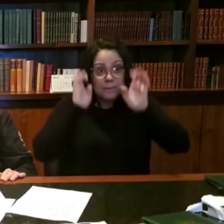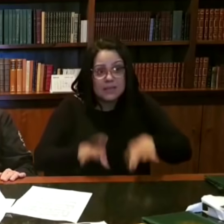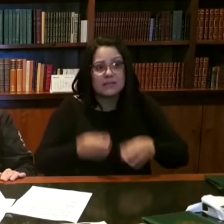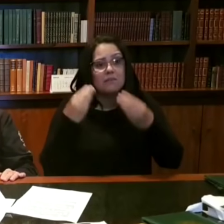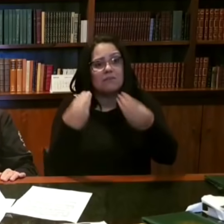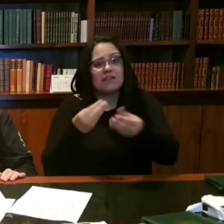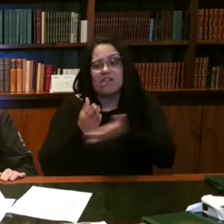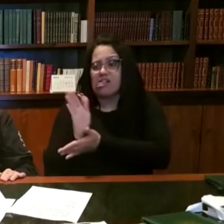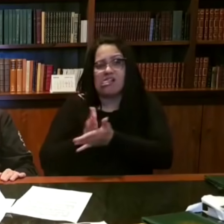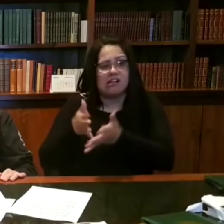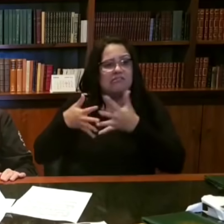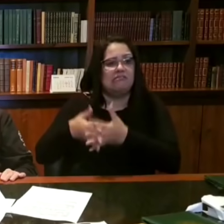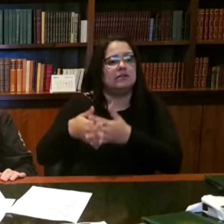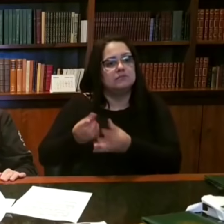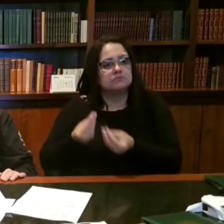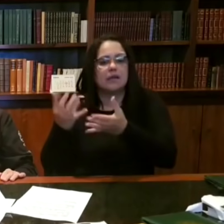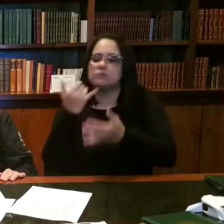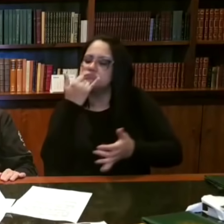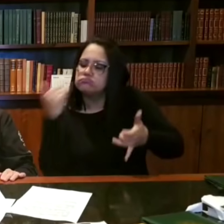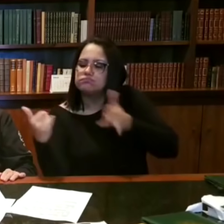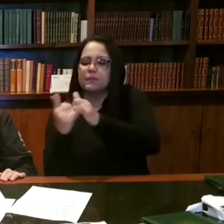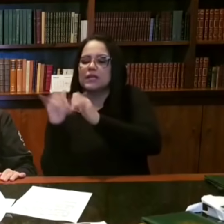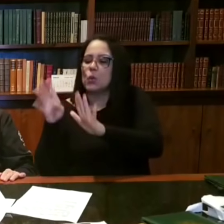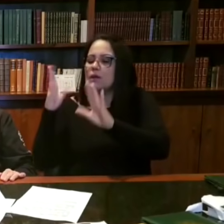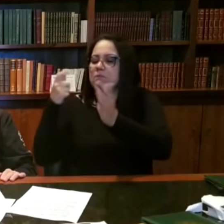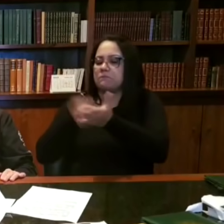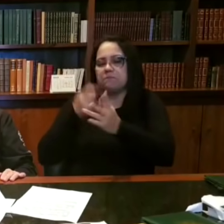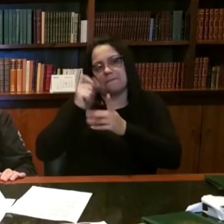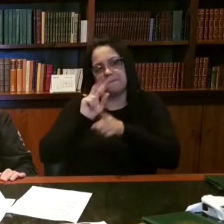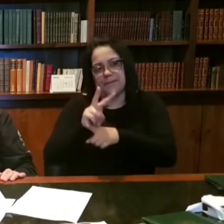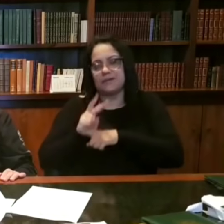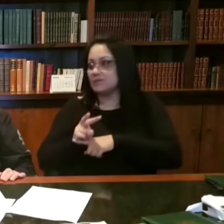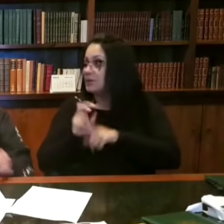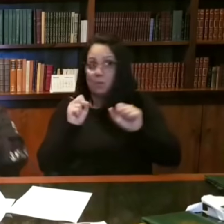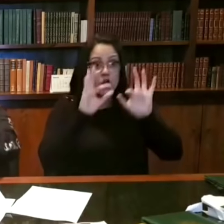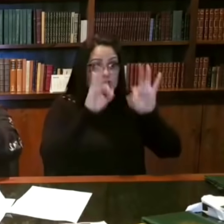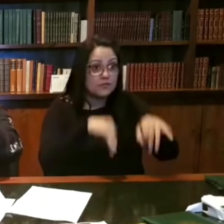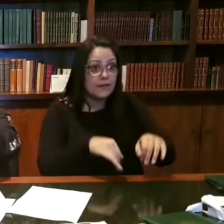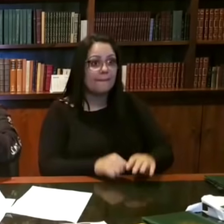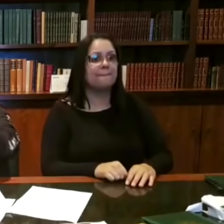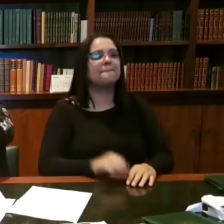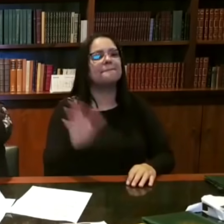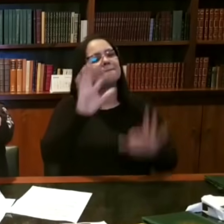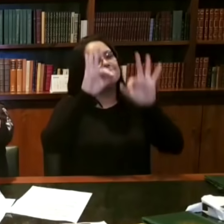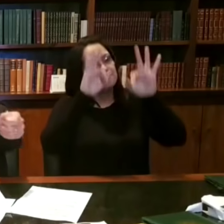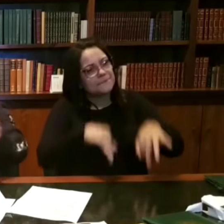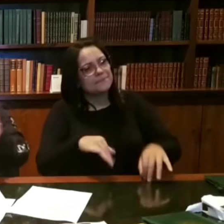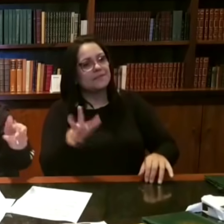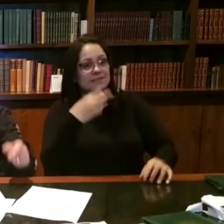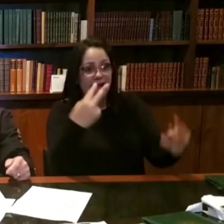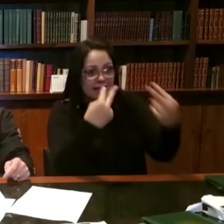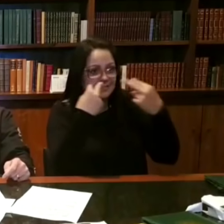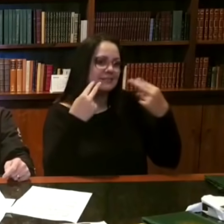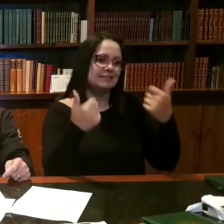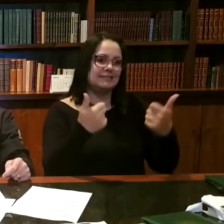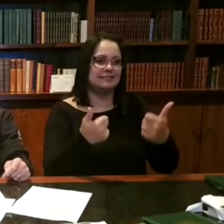Para que você vai chatear o cara? Dá perdão no empréstimo dele. Estamos estudando isso também. Podemos encerrar, Paulo? Bom, pessoal, ele está me encerrando. Quem está ligado